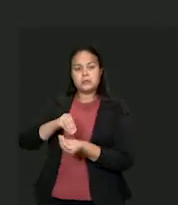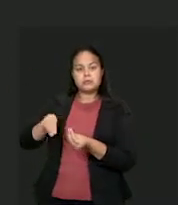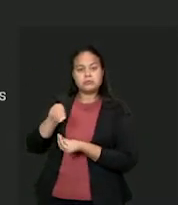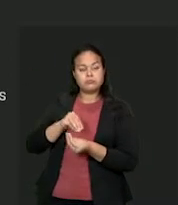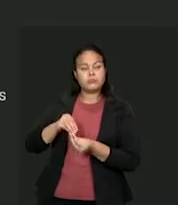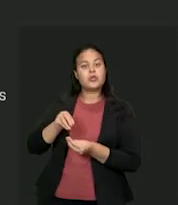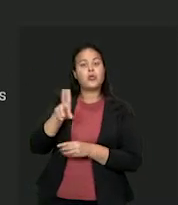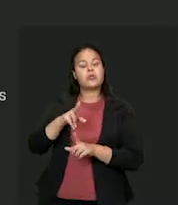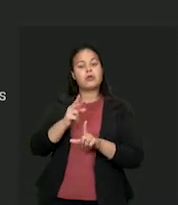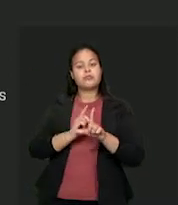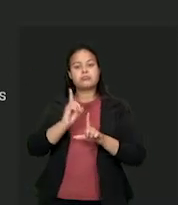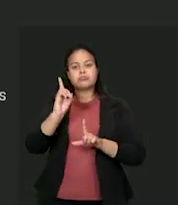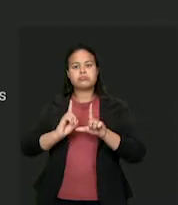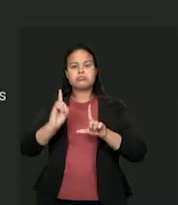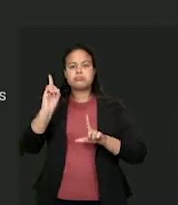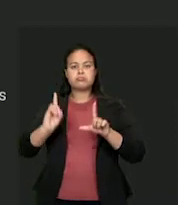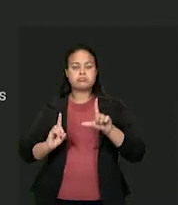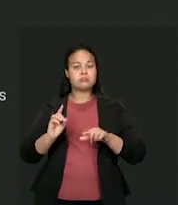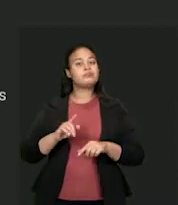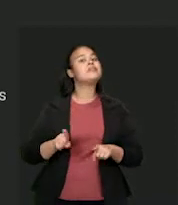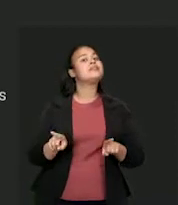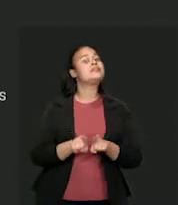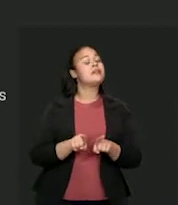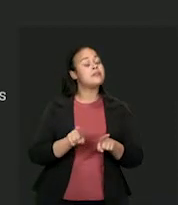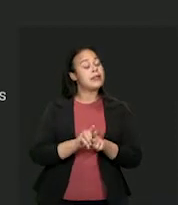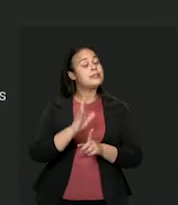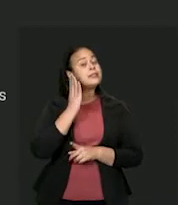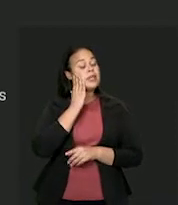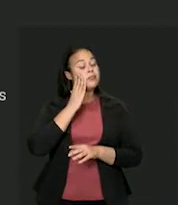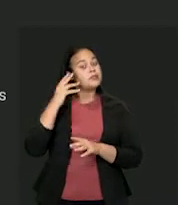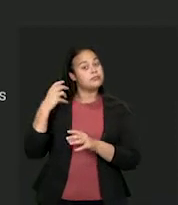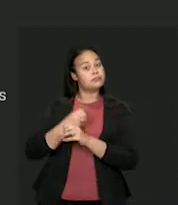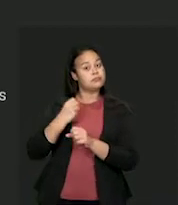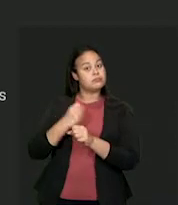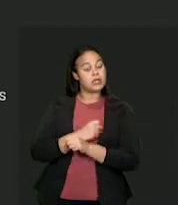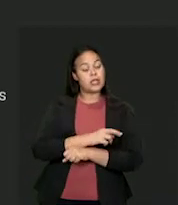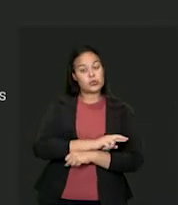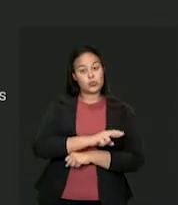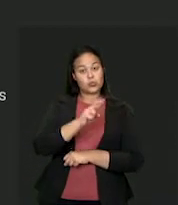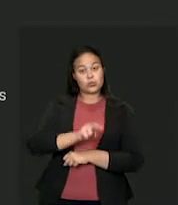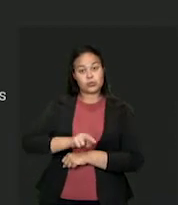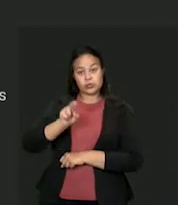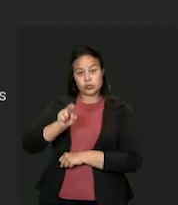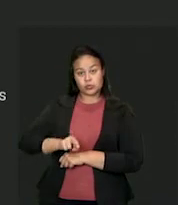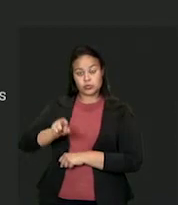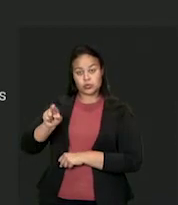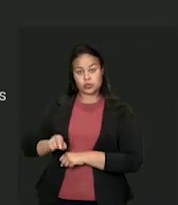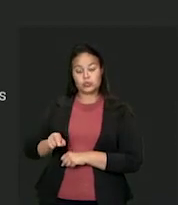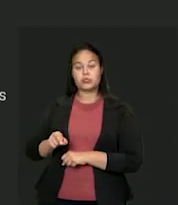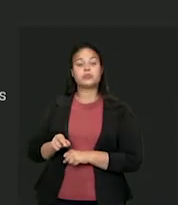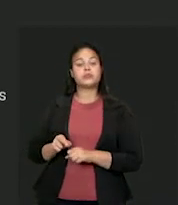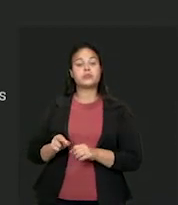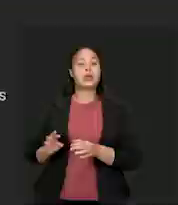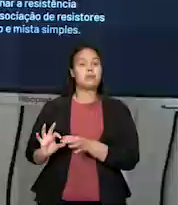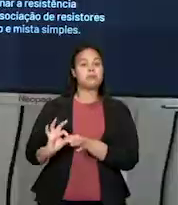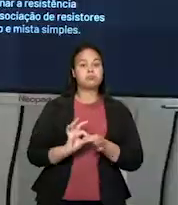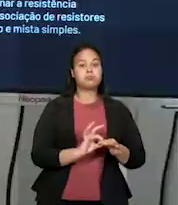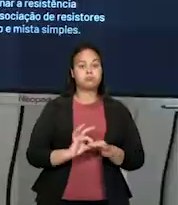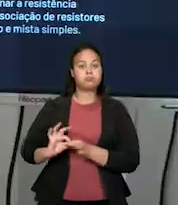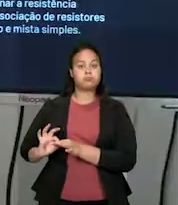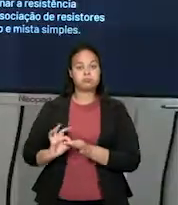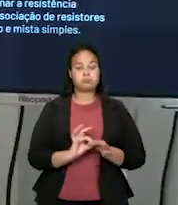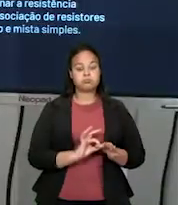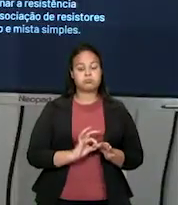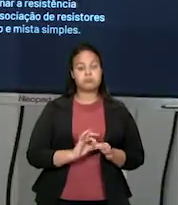de diagramas. Vamos também saber determinar a resistência equivalente de uma associação de resistores